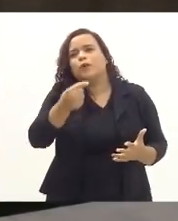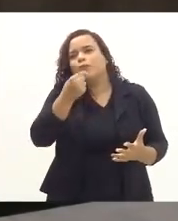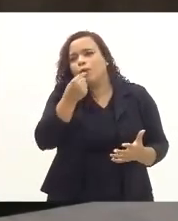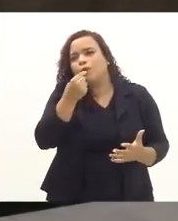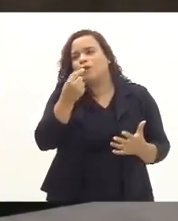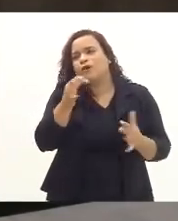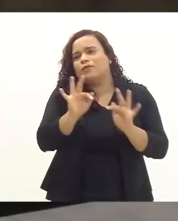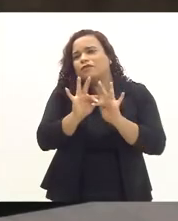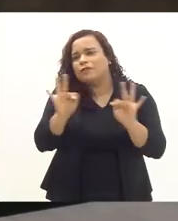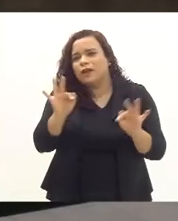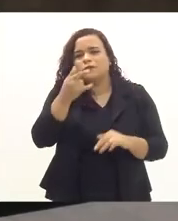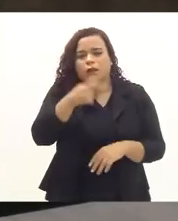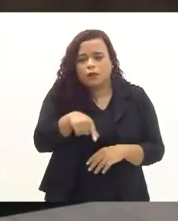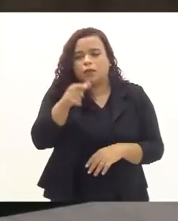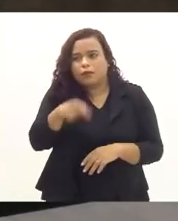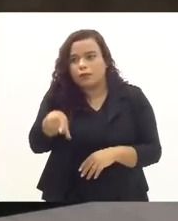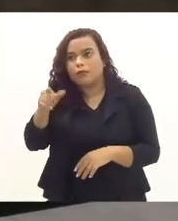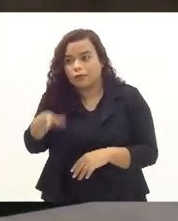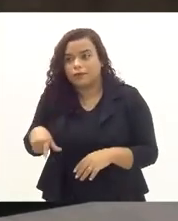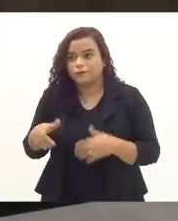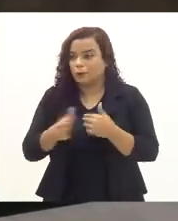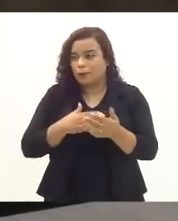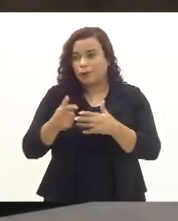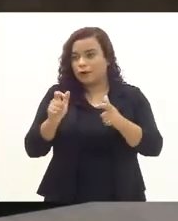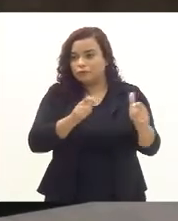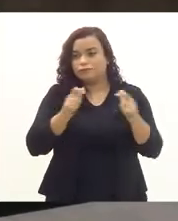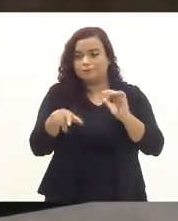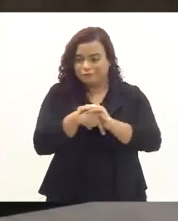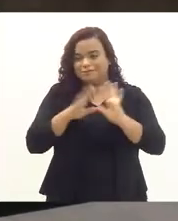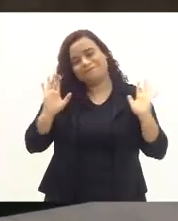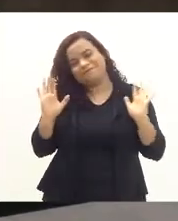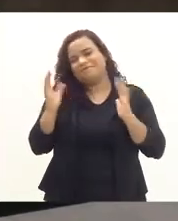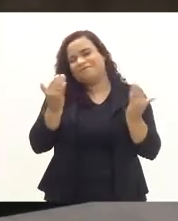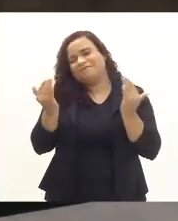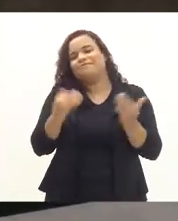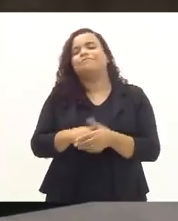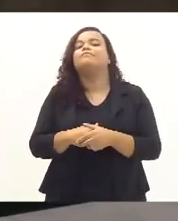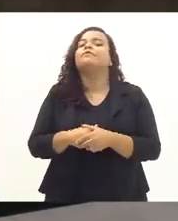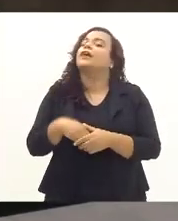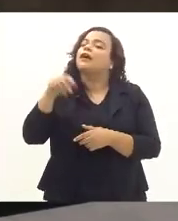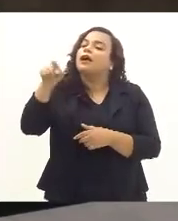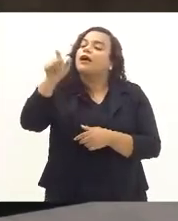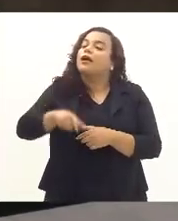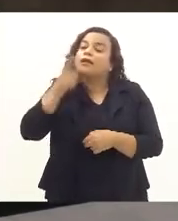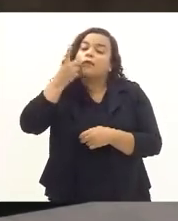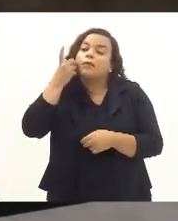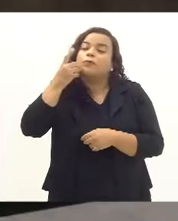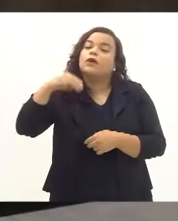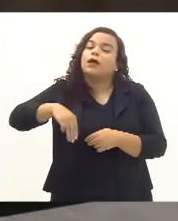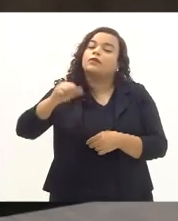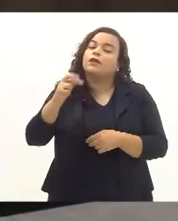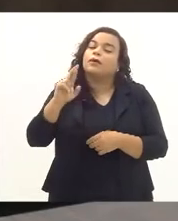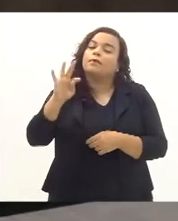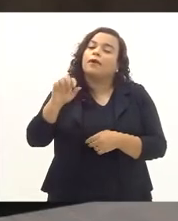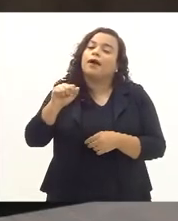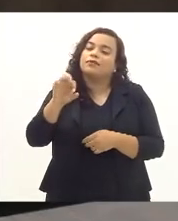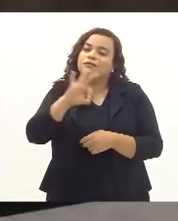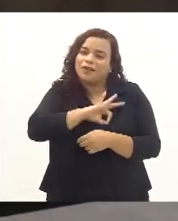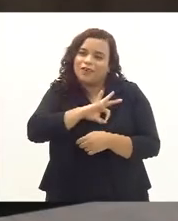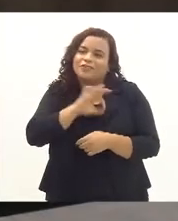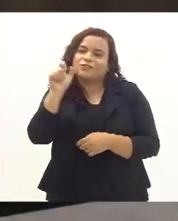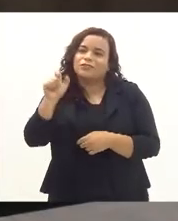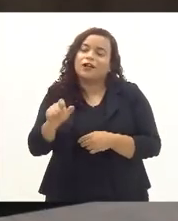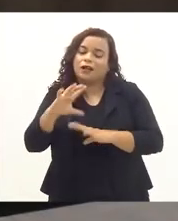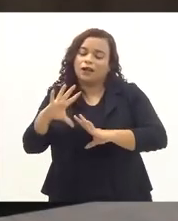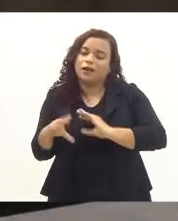qualquer conselho e finalmente da deputada Martha Rocha que acrescenta um parágrafo único ao